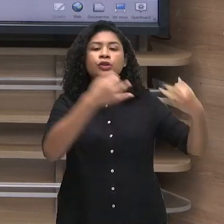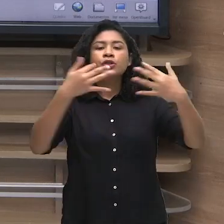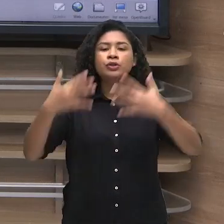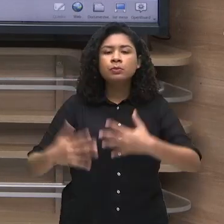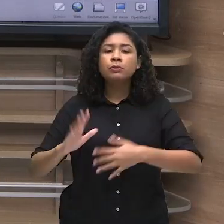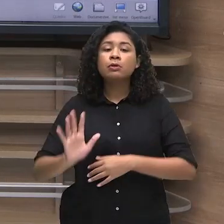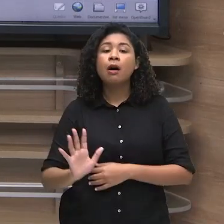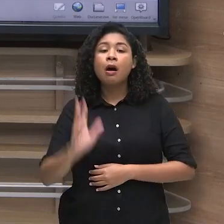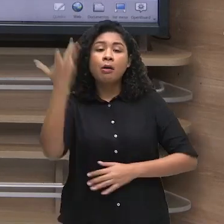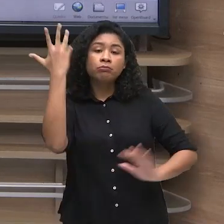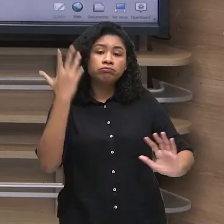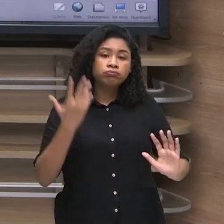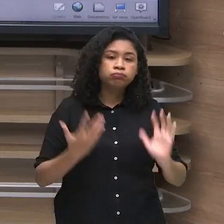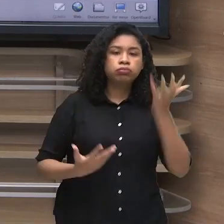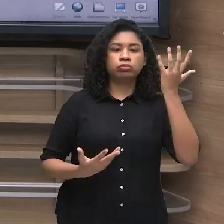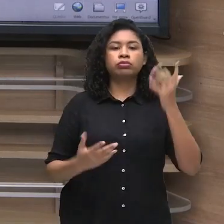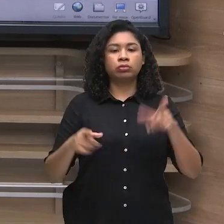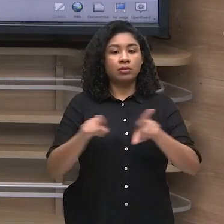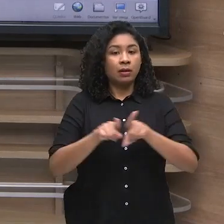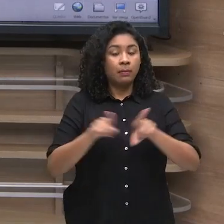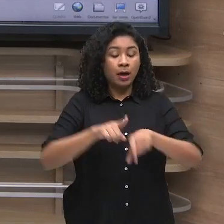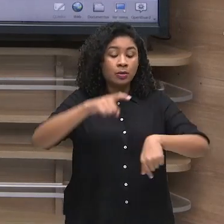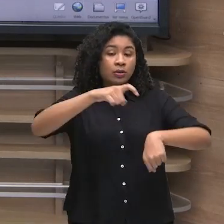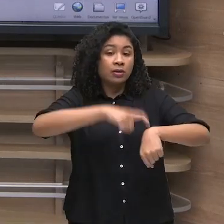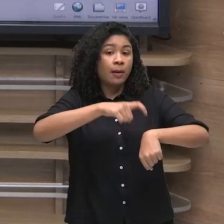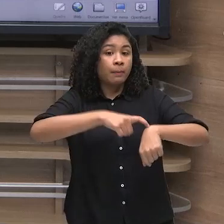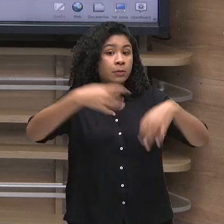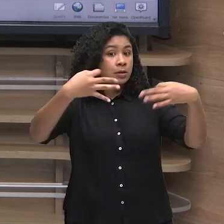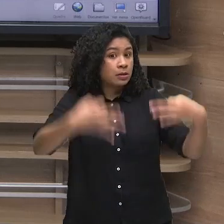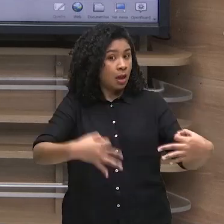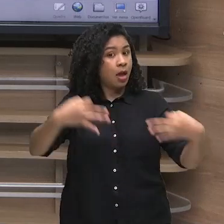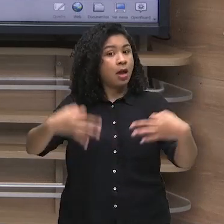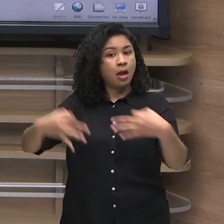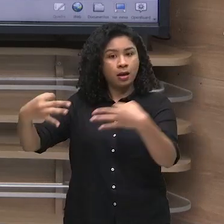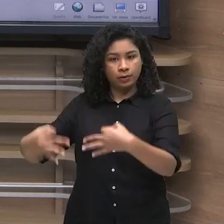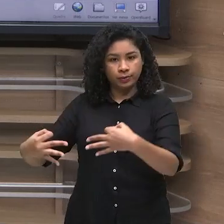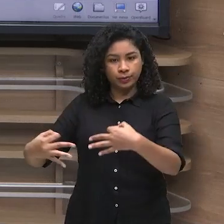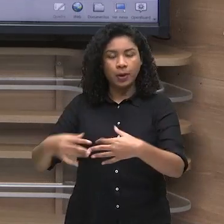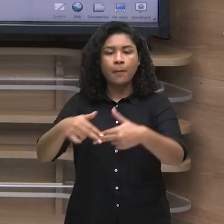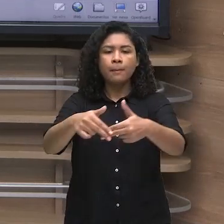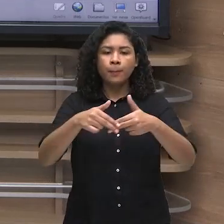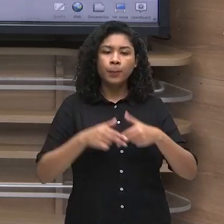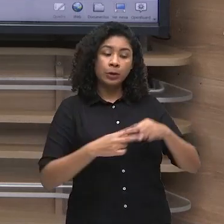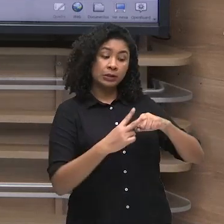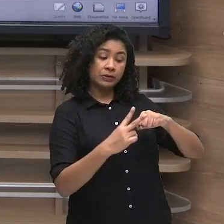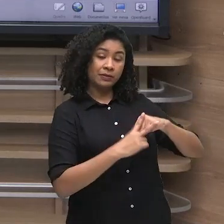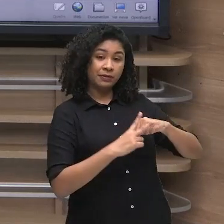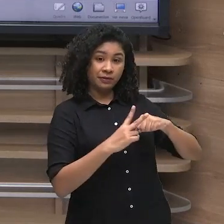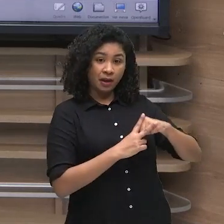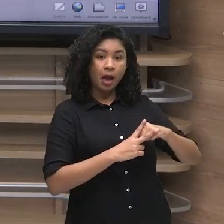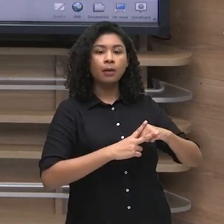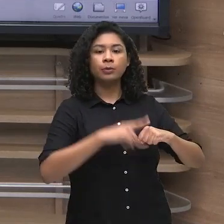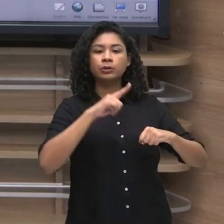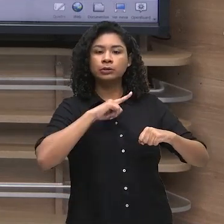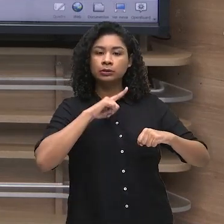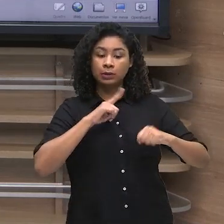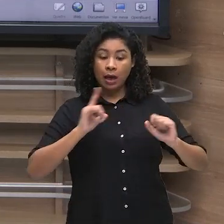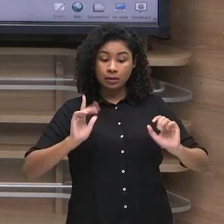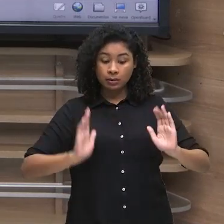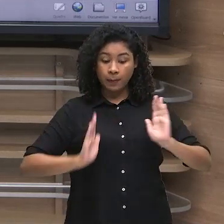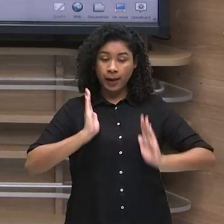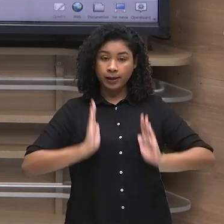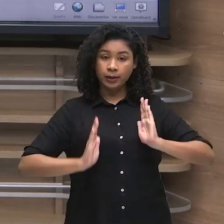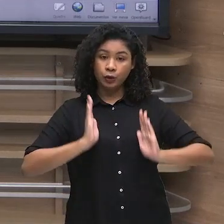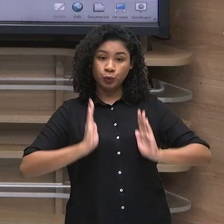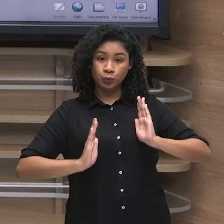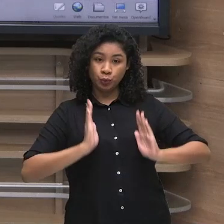os fatos, os fenômenos, no tempo. Então, o verbo basicamente ele está ligado ao tempo. Que tempo?